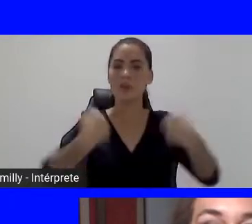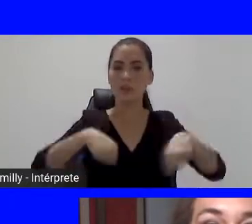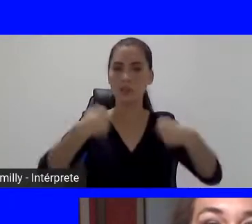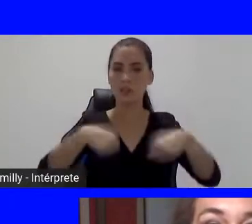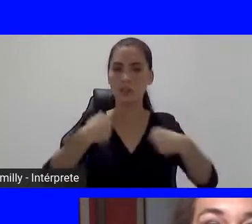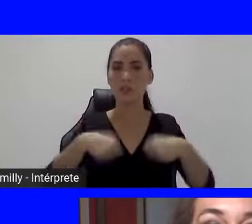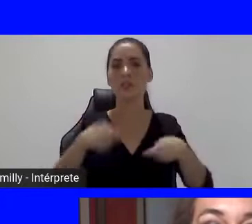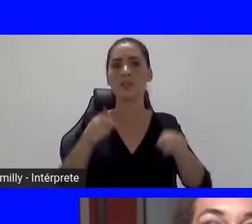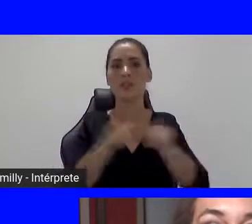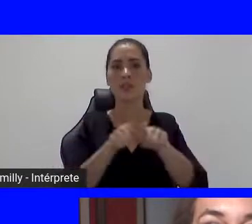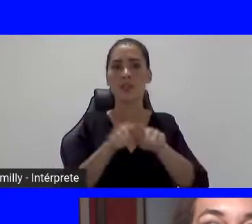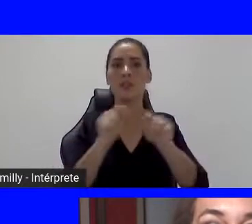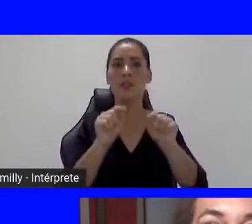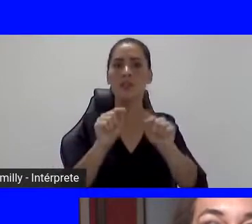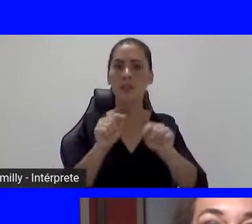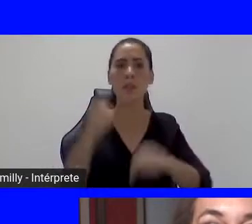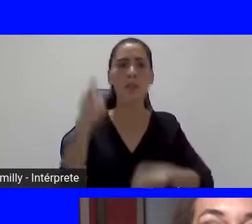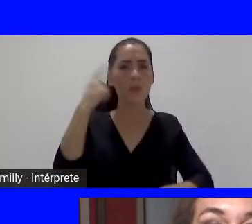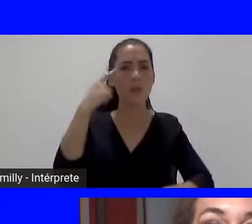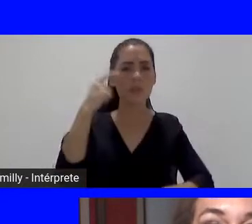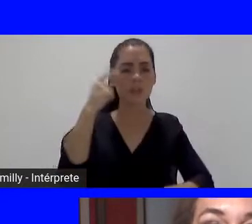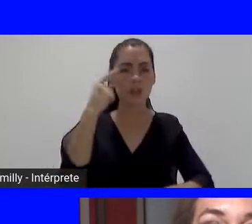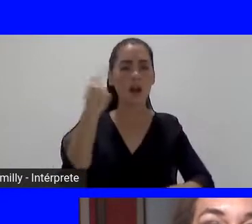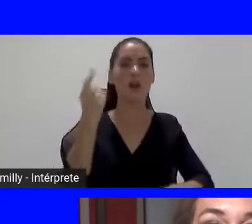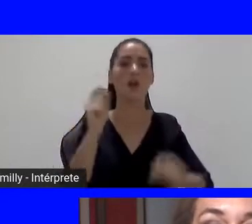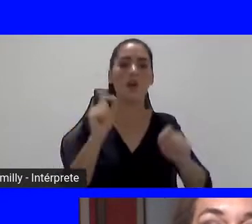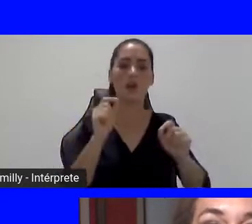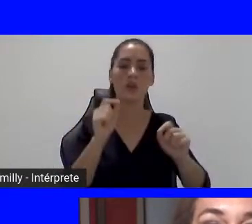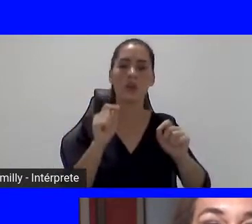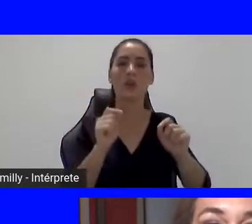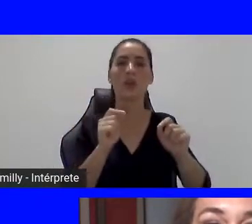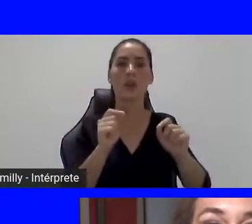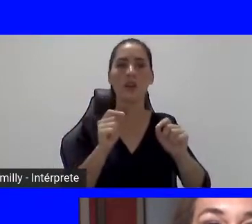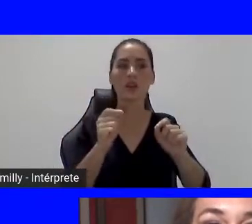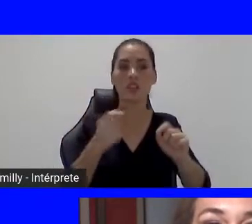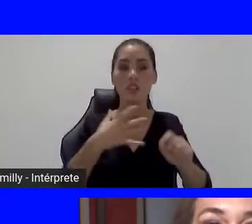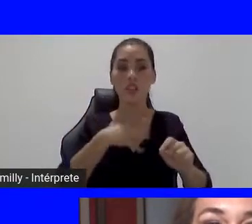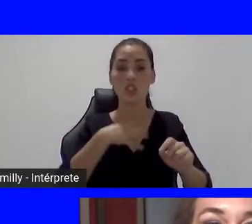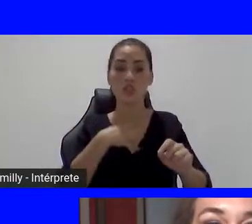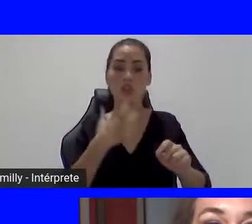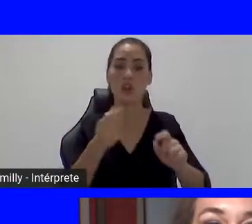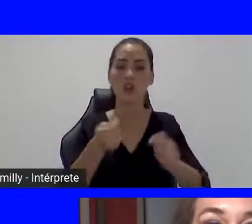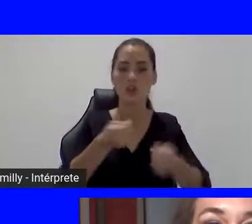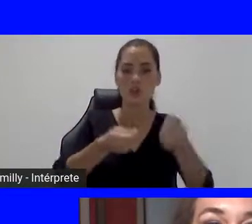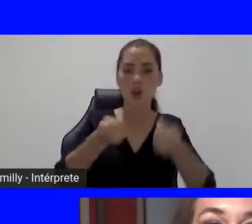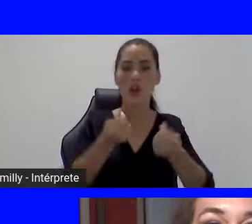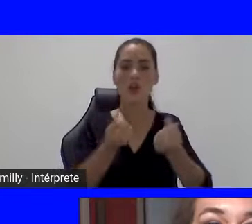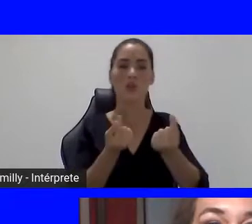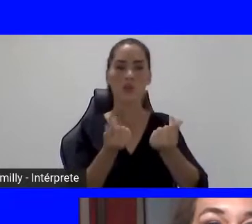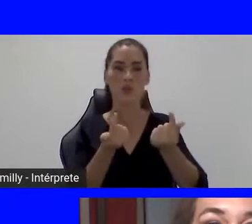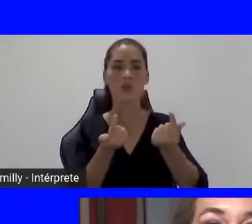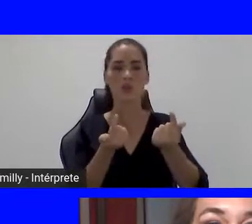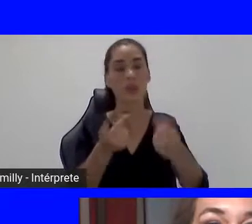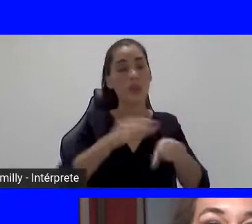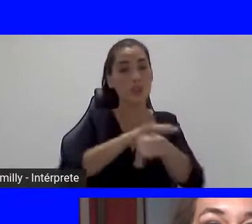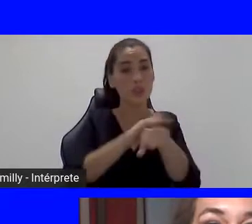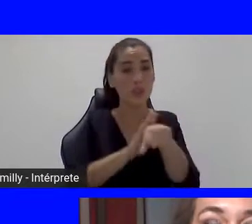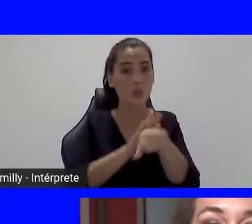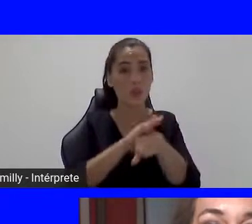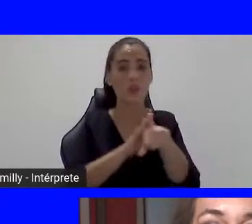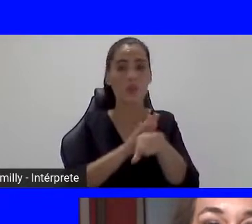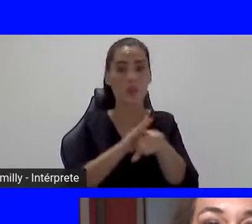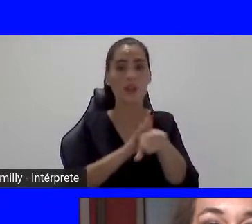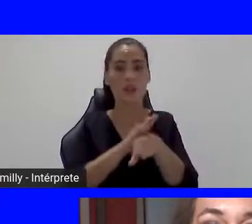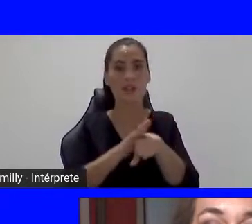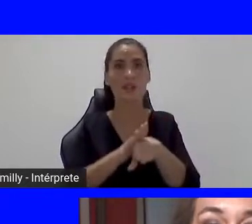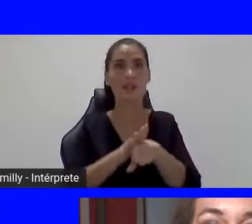em sanções econômicas, não tem saída, mas se nós tivéssemos essa conversa, esse diálogo com vocês há 4, 5 dias atrás, né,